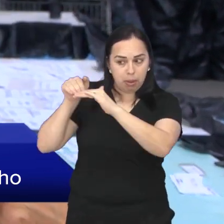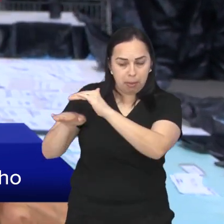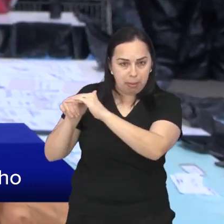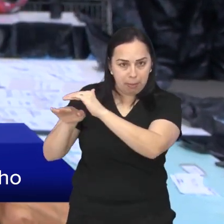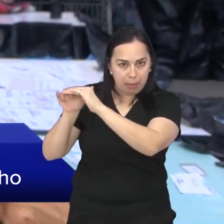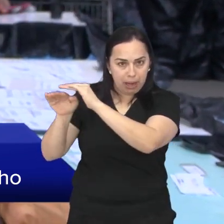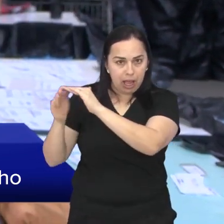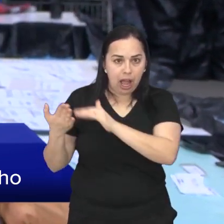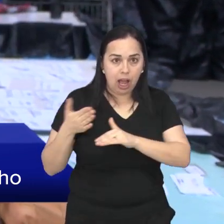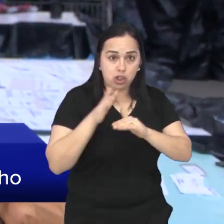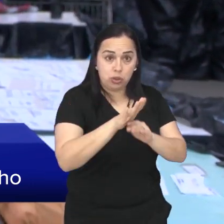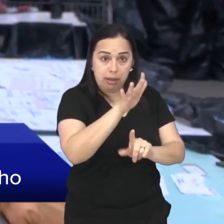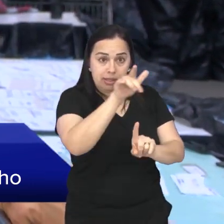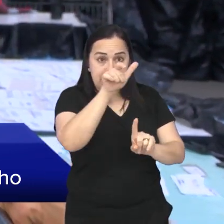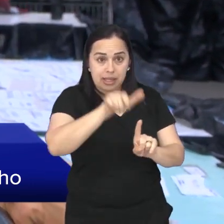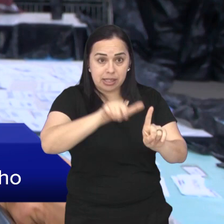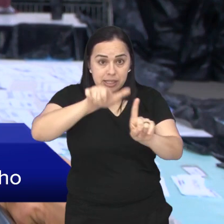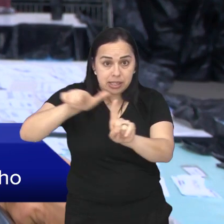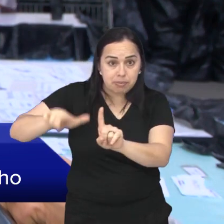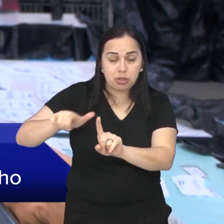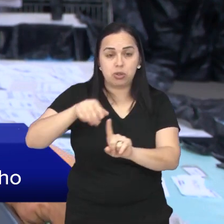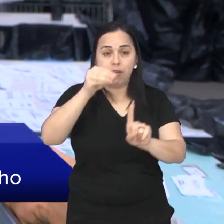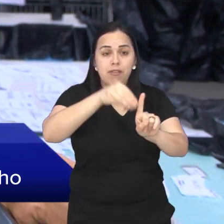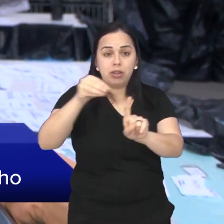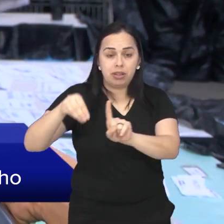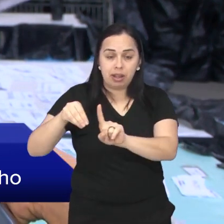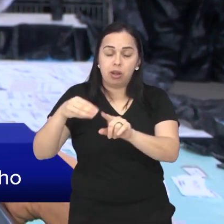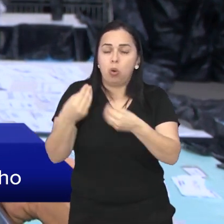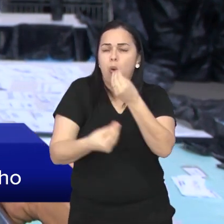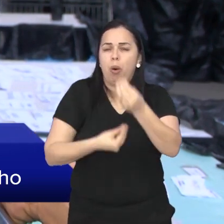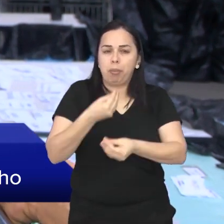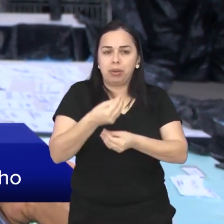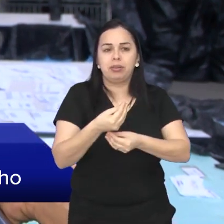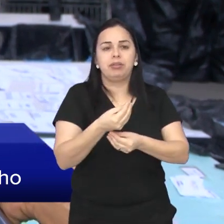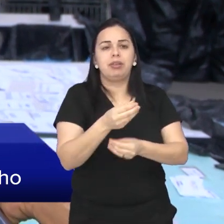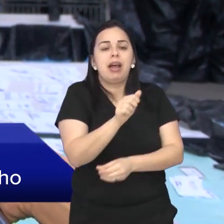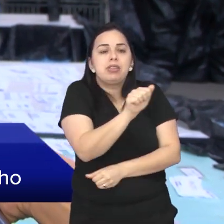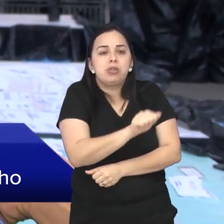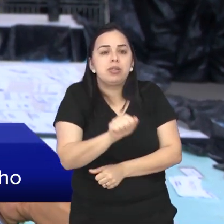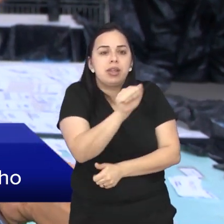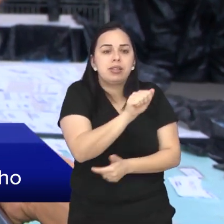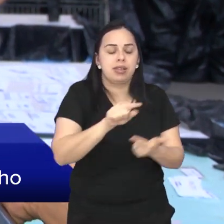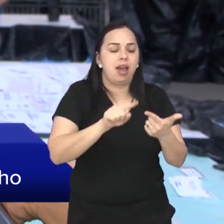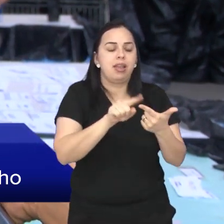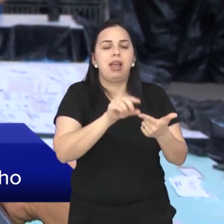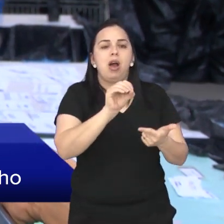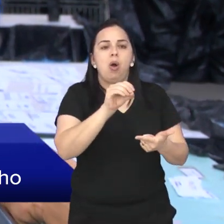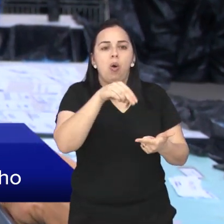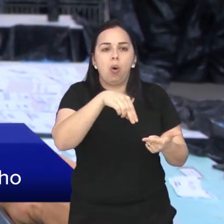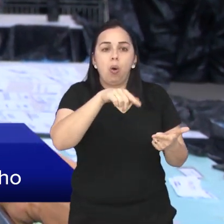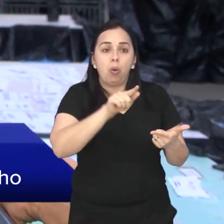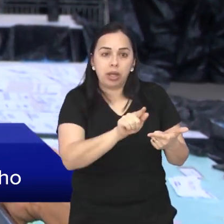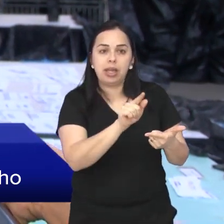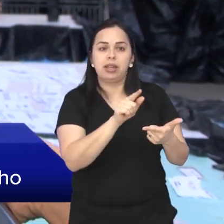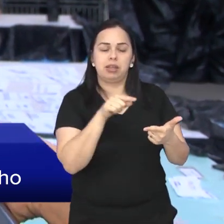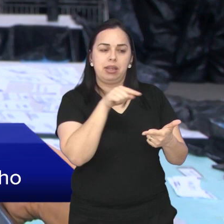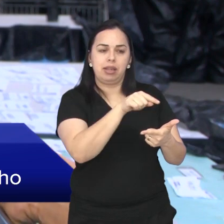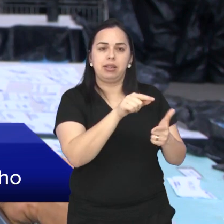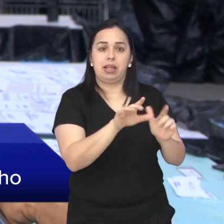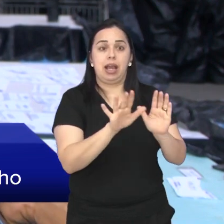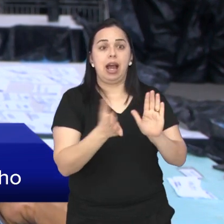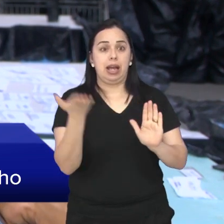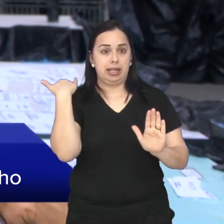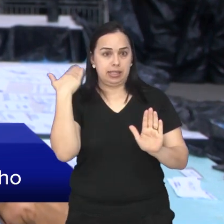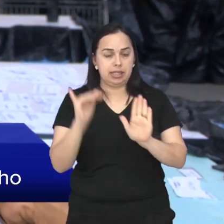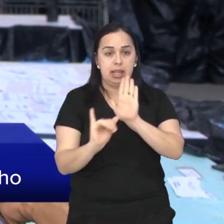atinge as pessoas em vulnerabilidade através das entidades sociais da nossa cidade. Então, são as entidades credenciadas no fundo através